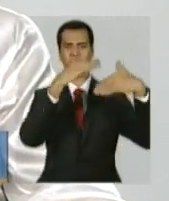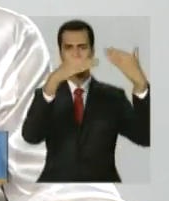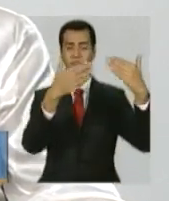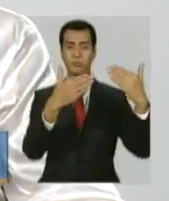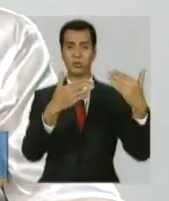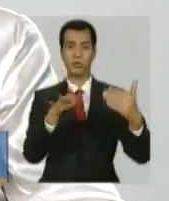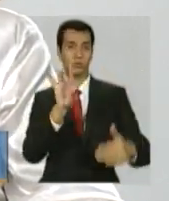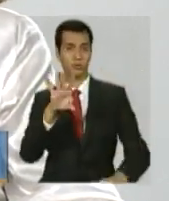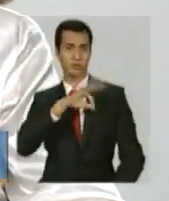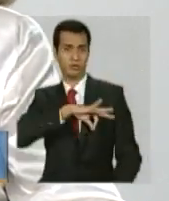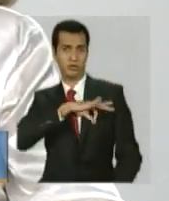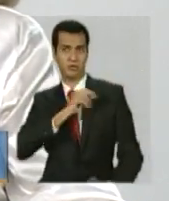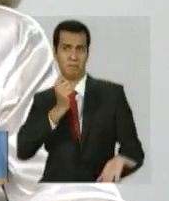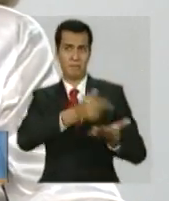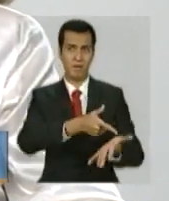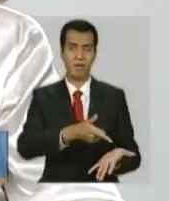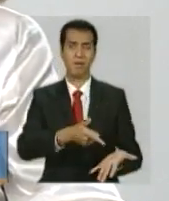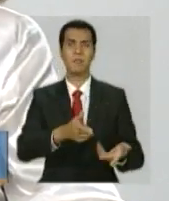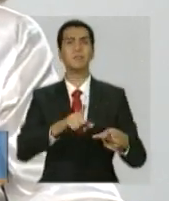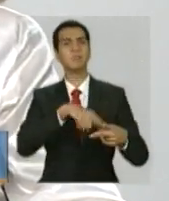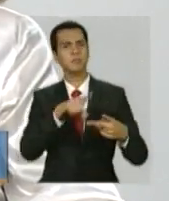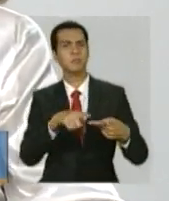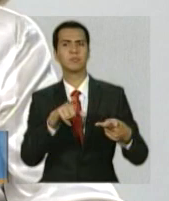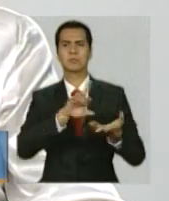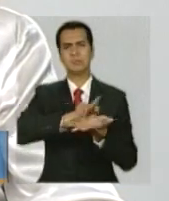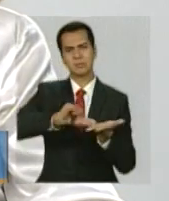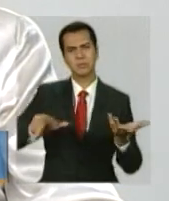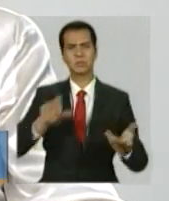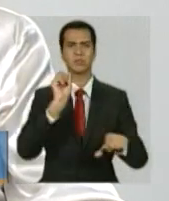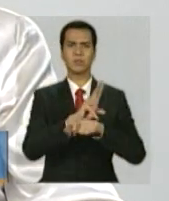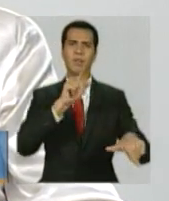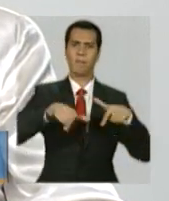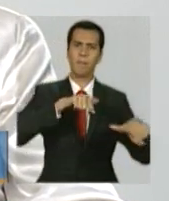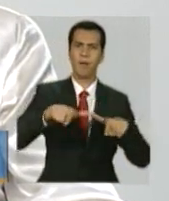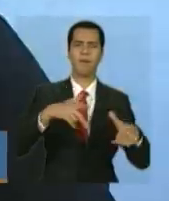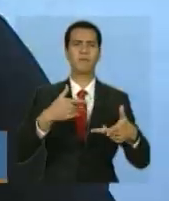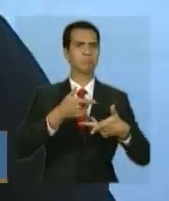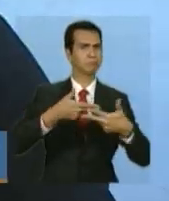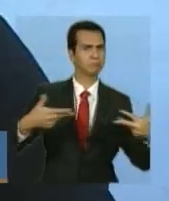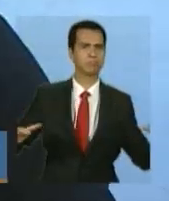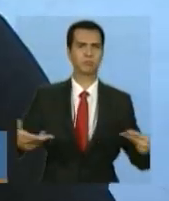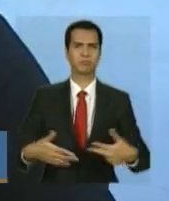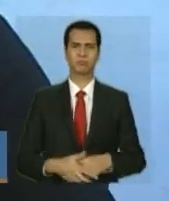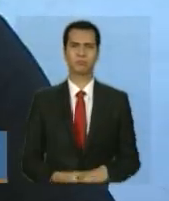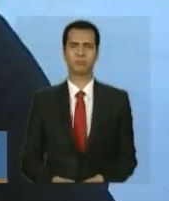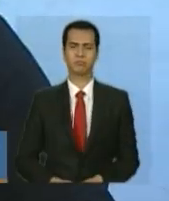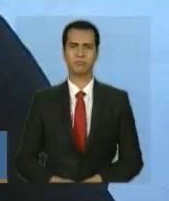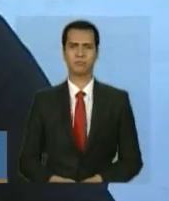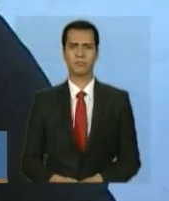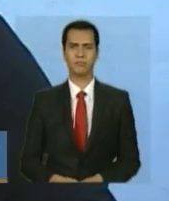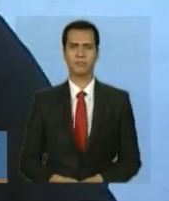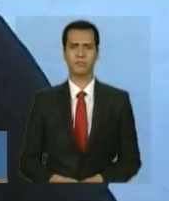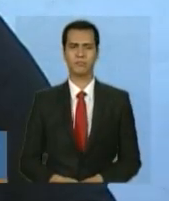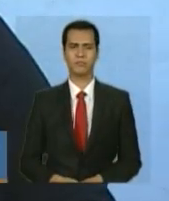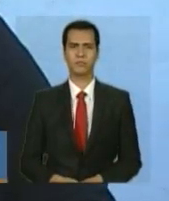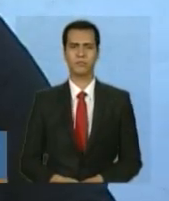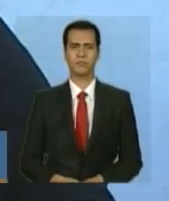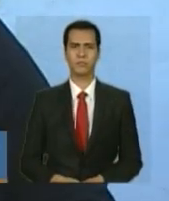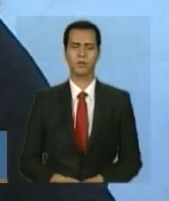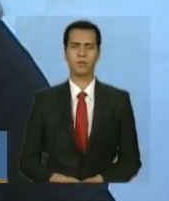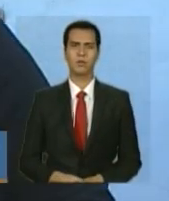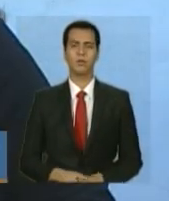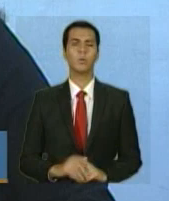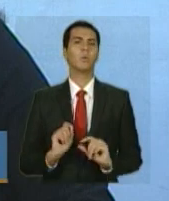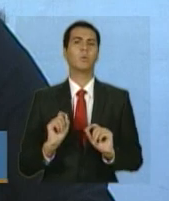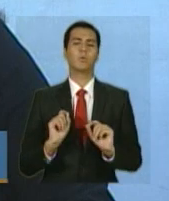de transferência de renda, mas também programas de geração de trabalho e renda. Bom, Deus Crede, o que que significa